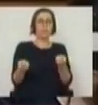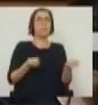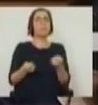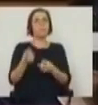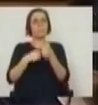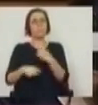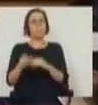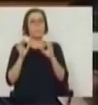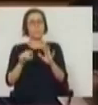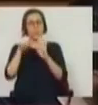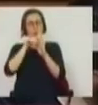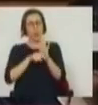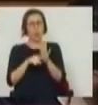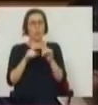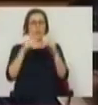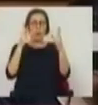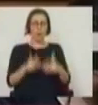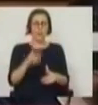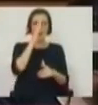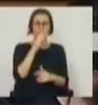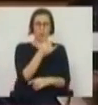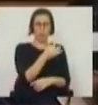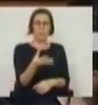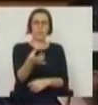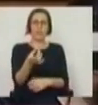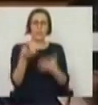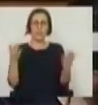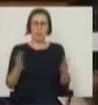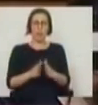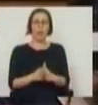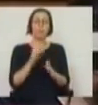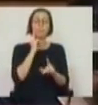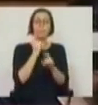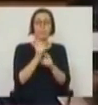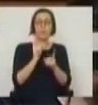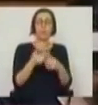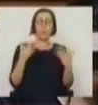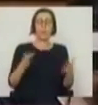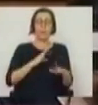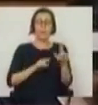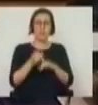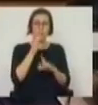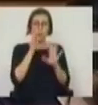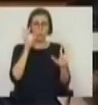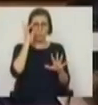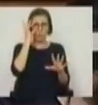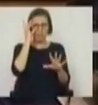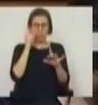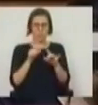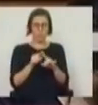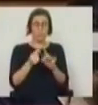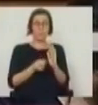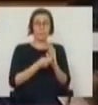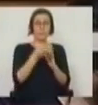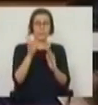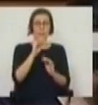geridas, segundo a norma do Orçamento de Estado de 2019. Ora, verifica-se, senhoras e senhores deputados, que